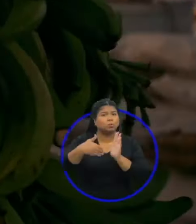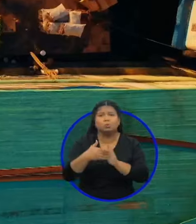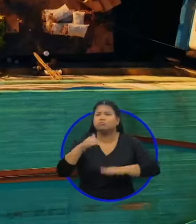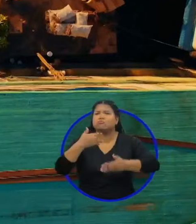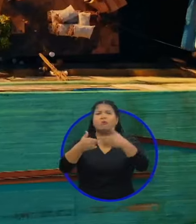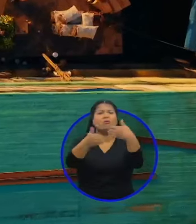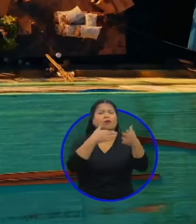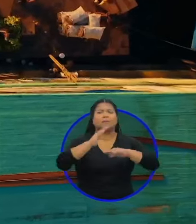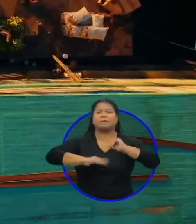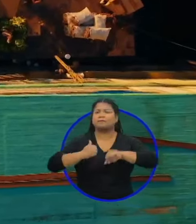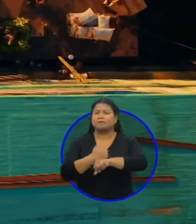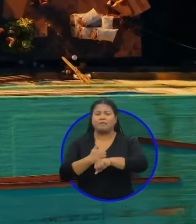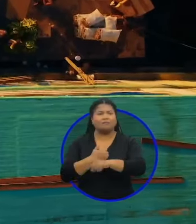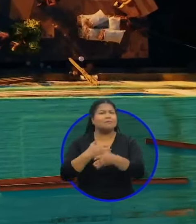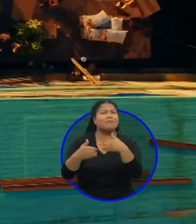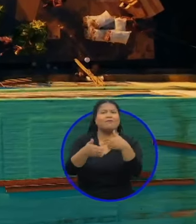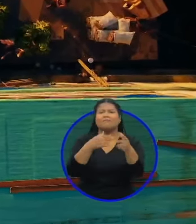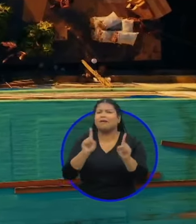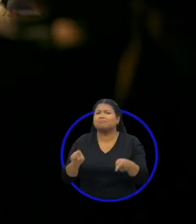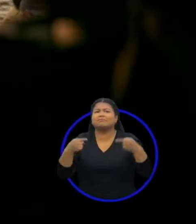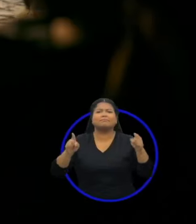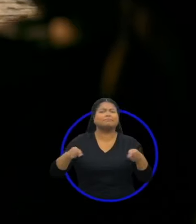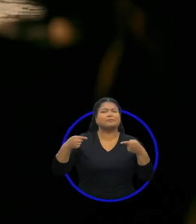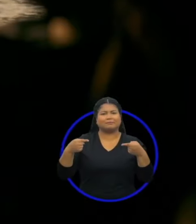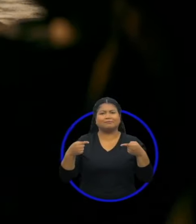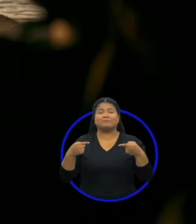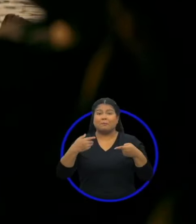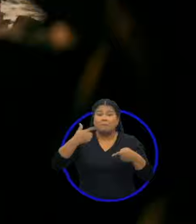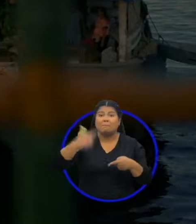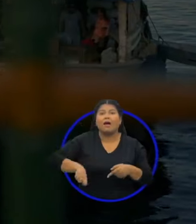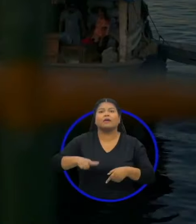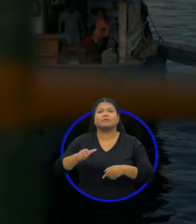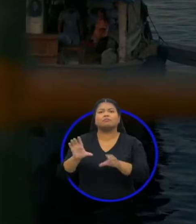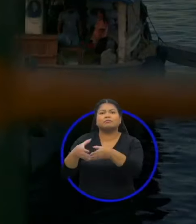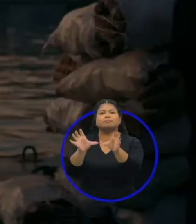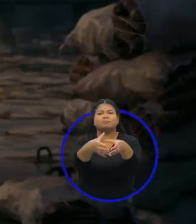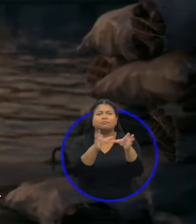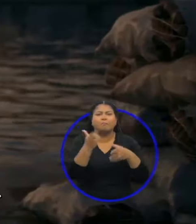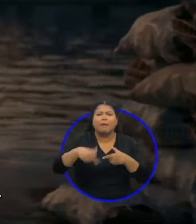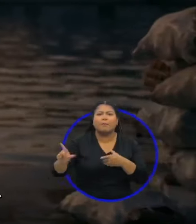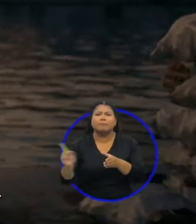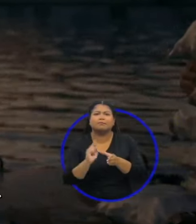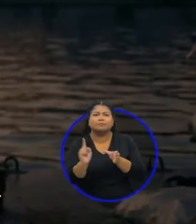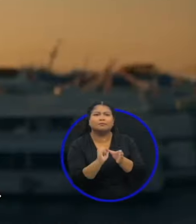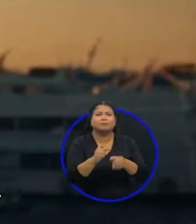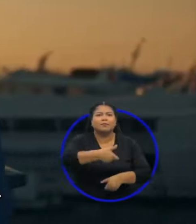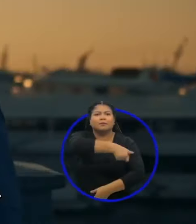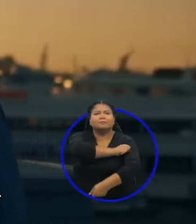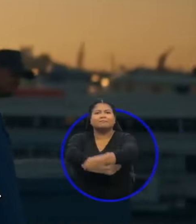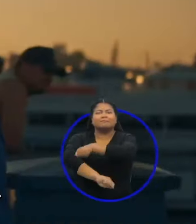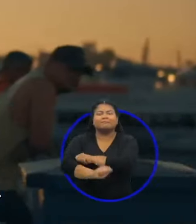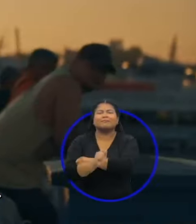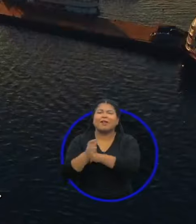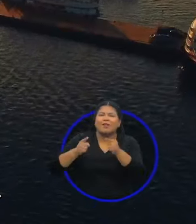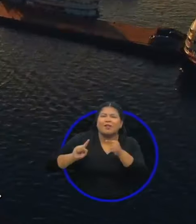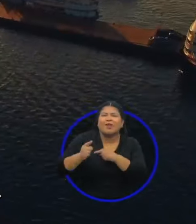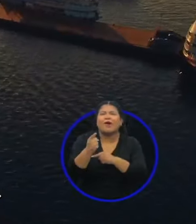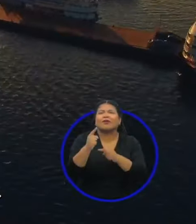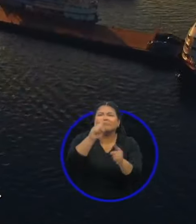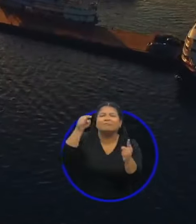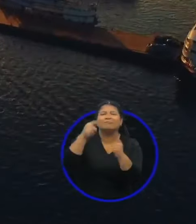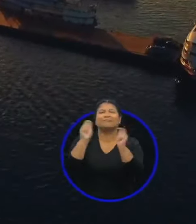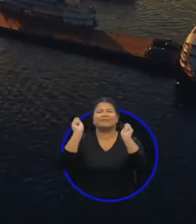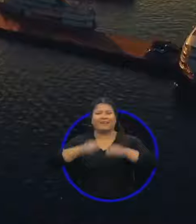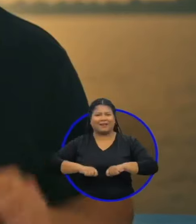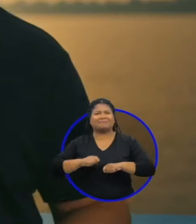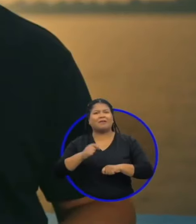tudo. Vale para qualquer profissão, para qualquer situação. Quanto mais braços a gente tiver para remarmos juntos, mais longe a gente